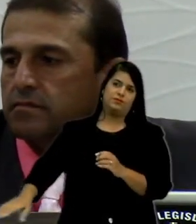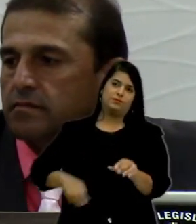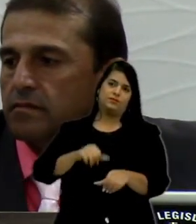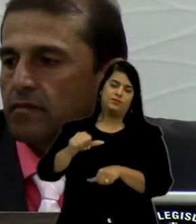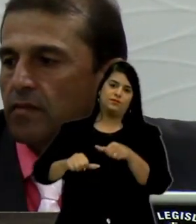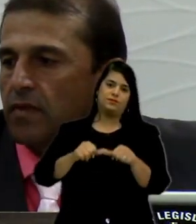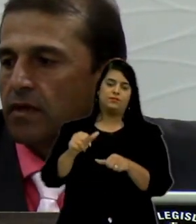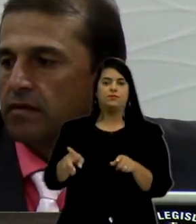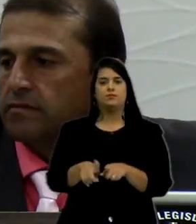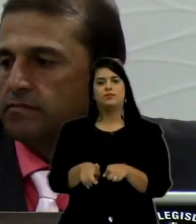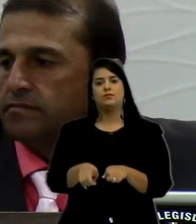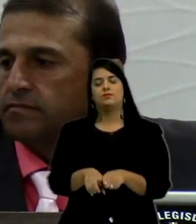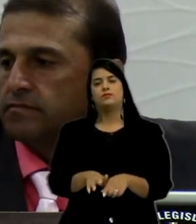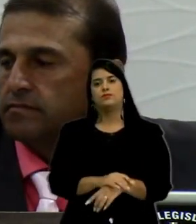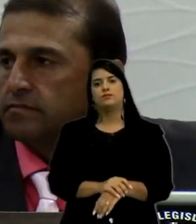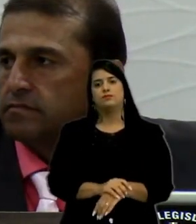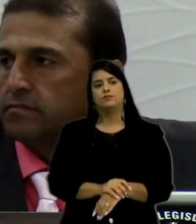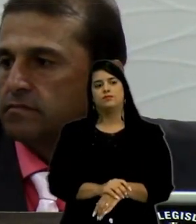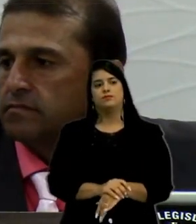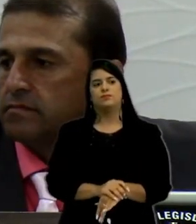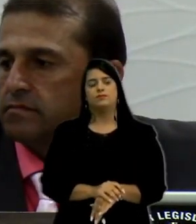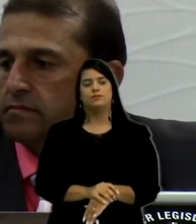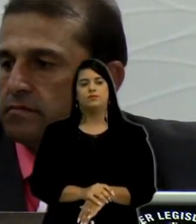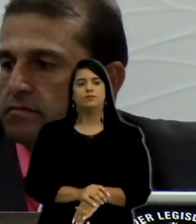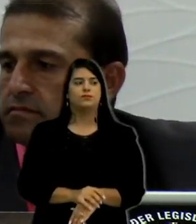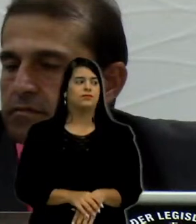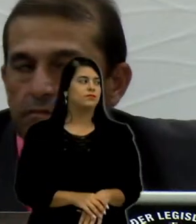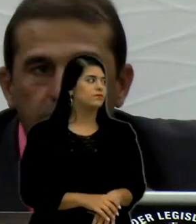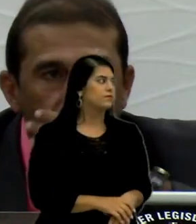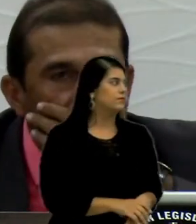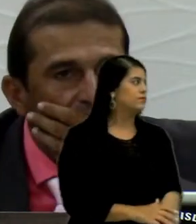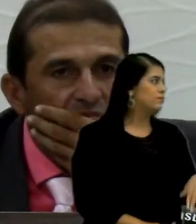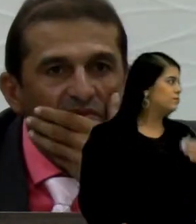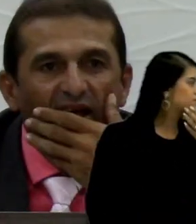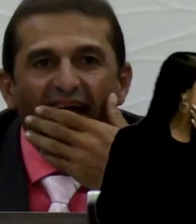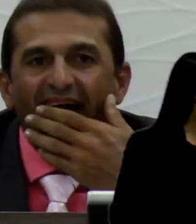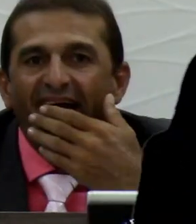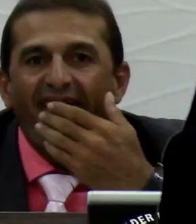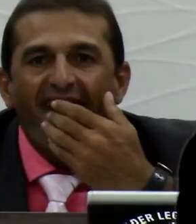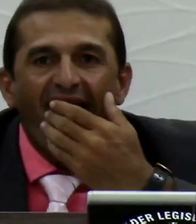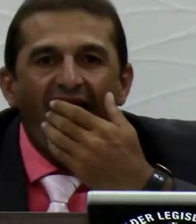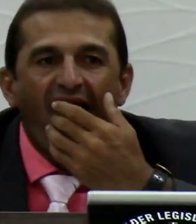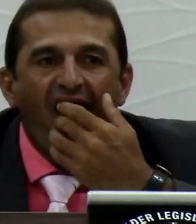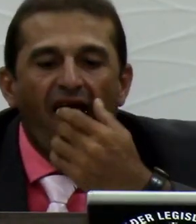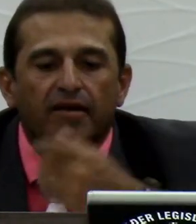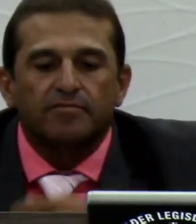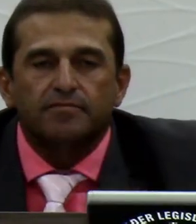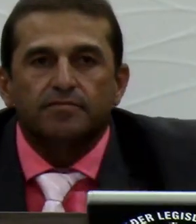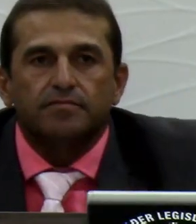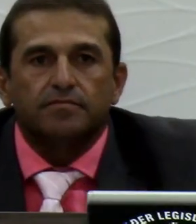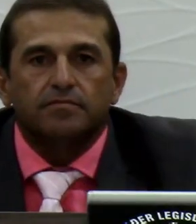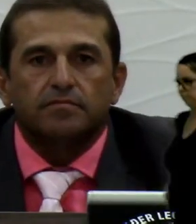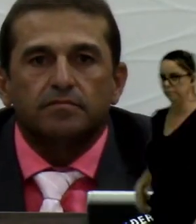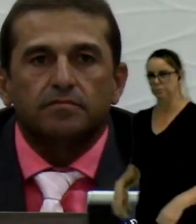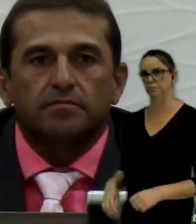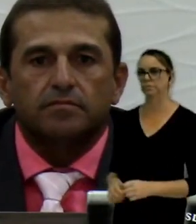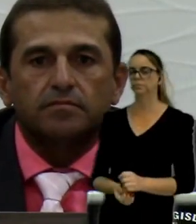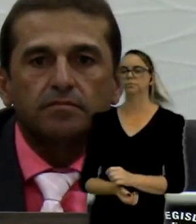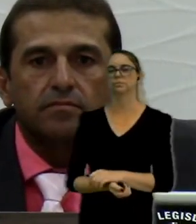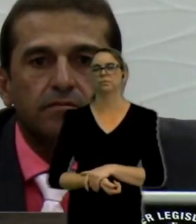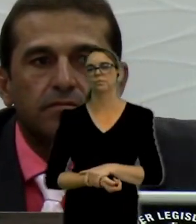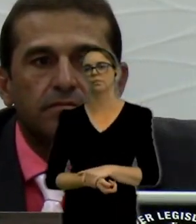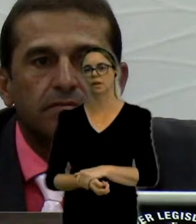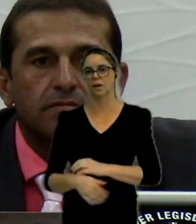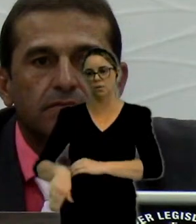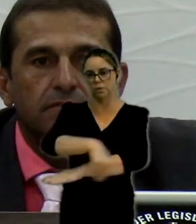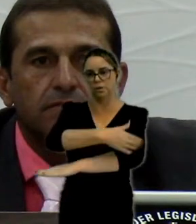e Heriberto Pereira da Costa, antigas travessas do loteamento Santa Afonso, precisamente entre as ruas Roberlândia de Lima